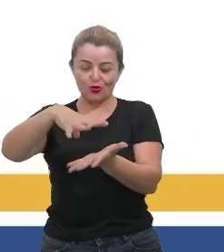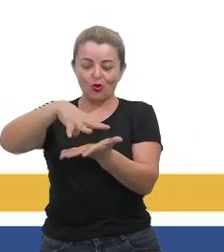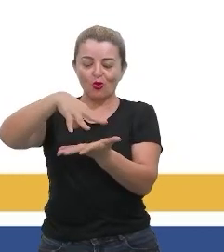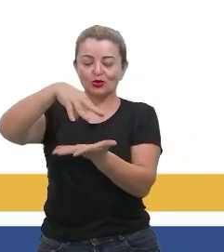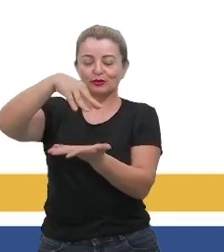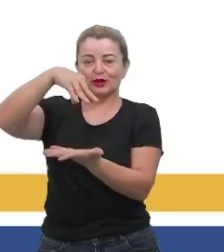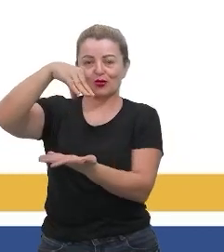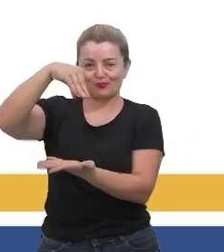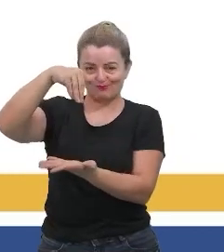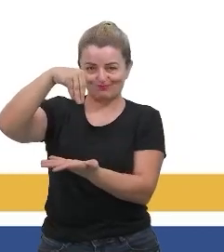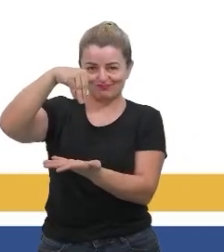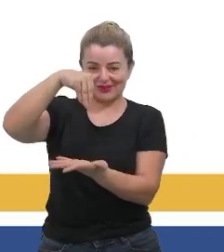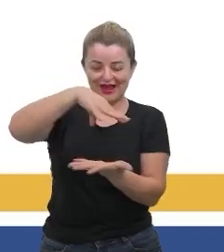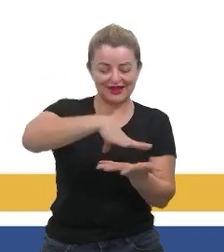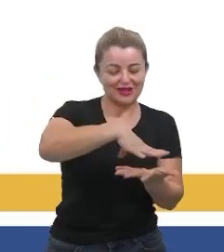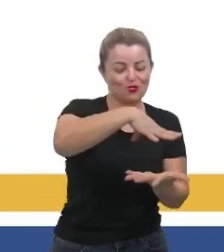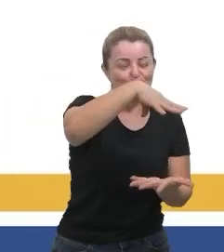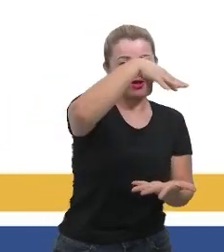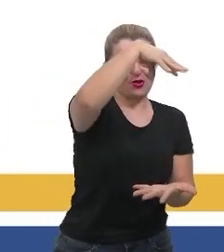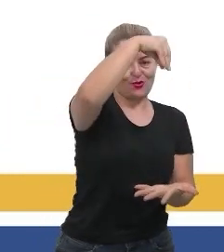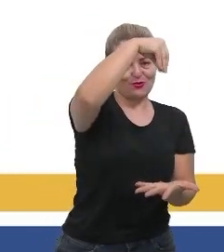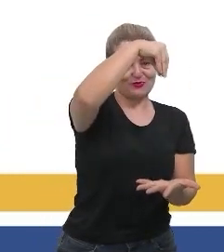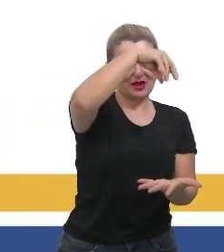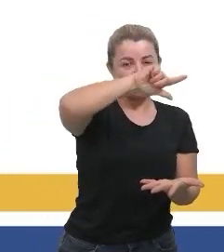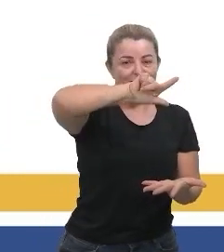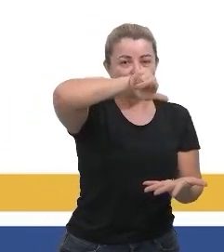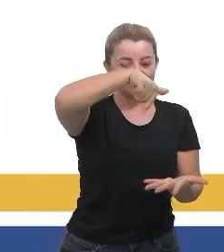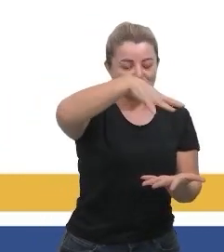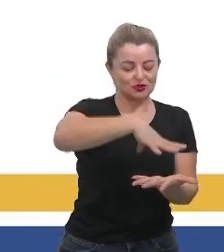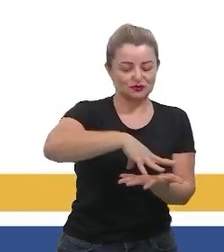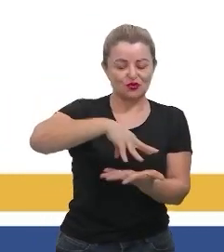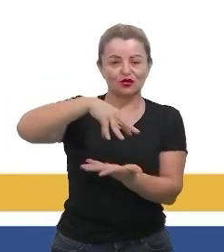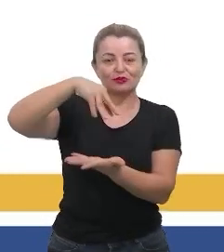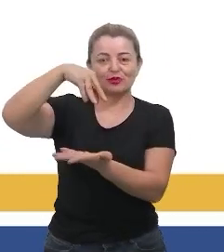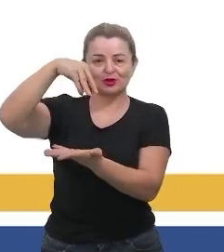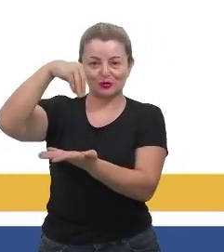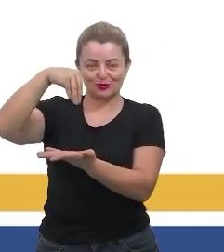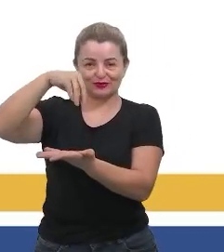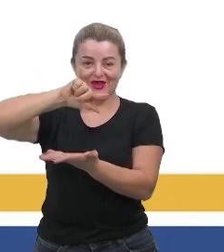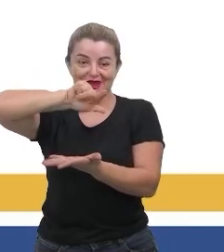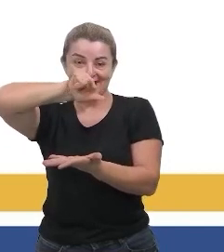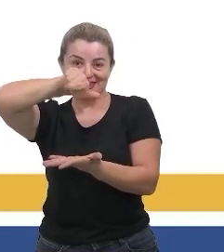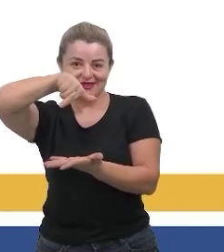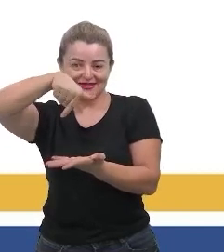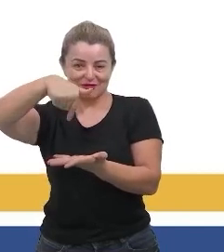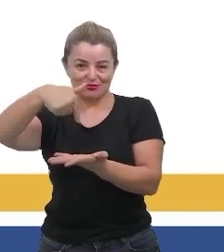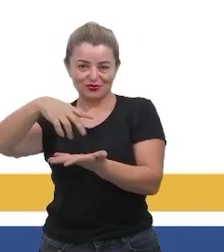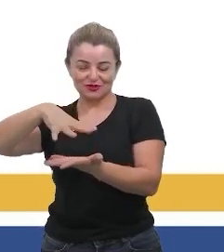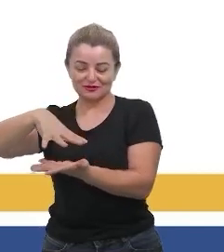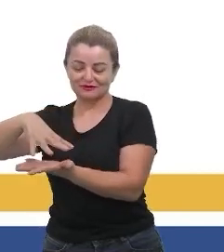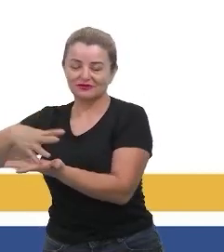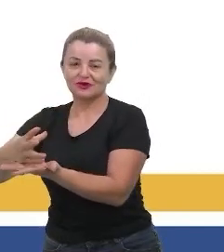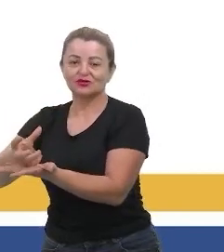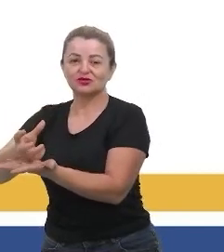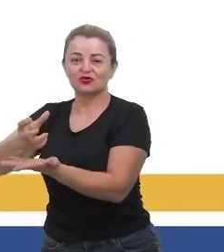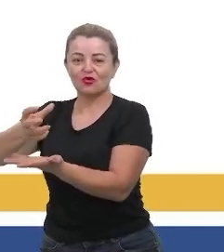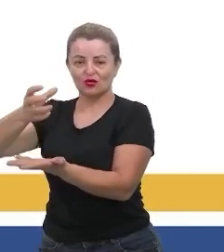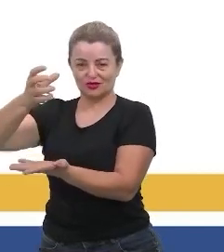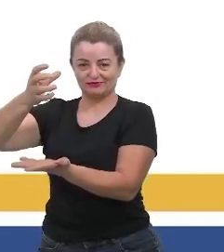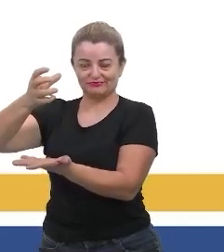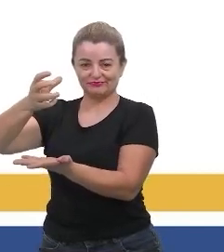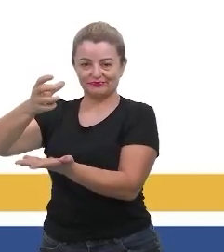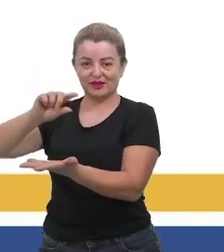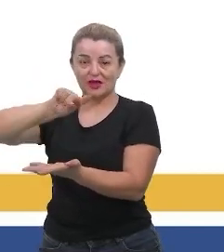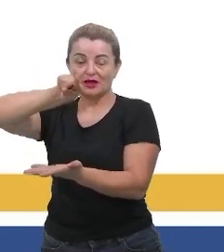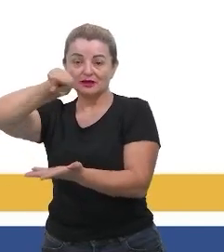mede 6 centímetros, obtendo assim o tronco de cone, conforme ilustrado na figura. Em